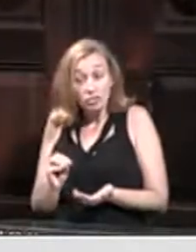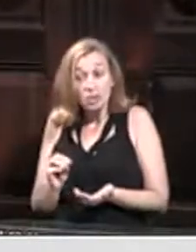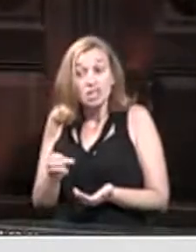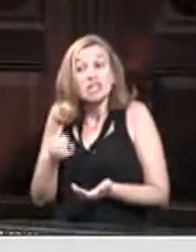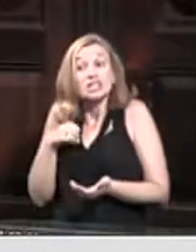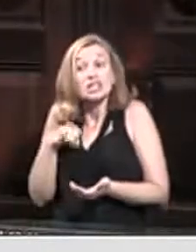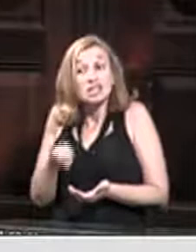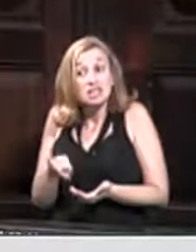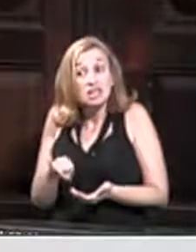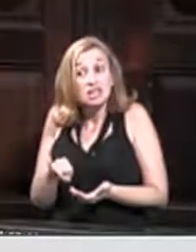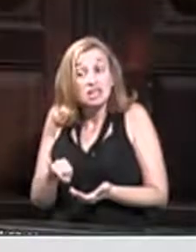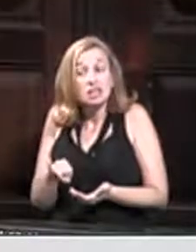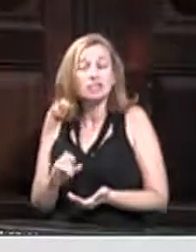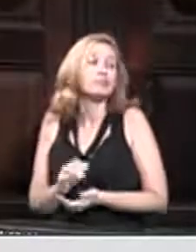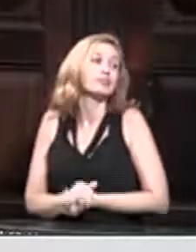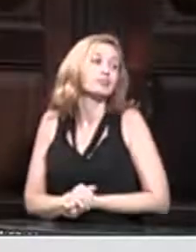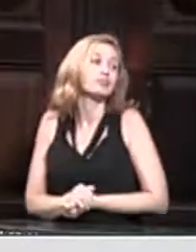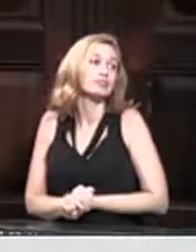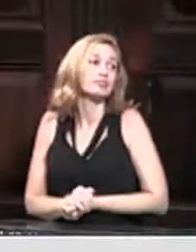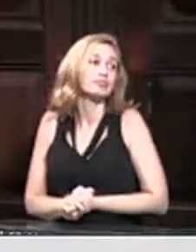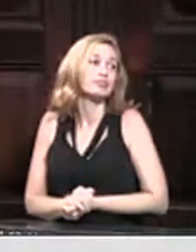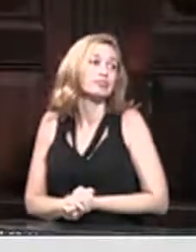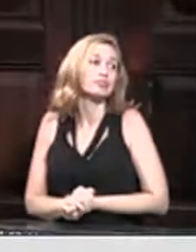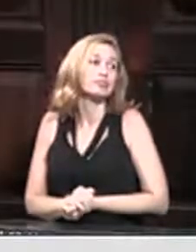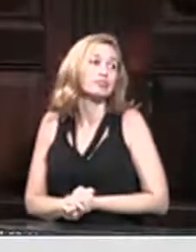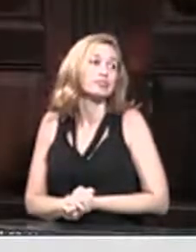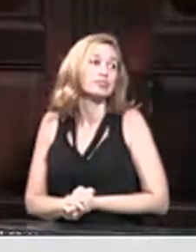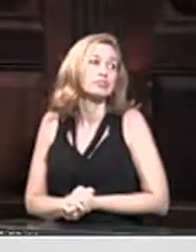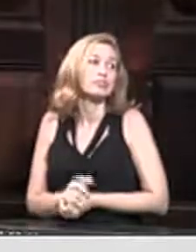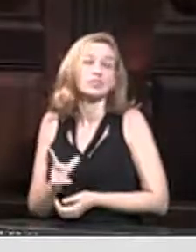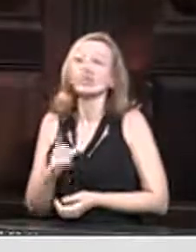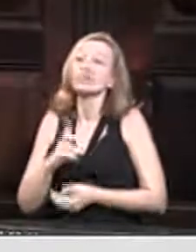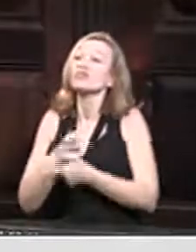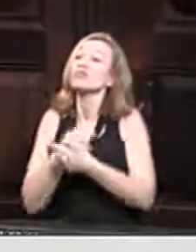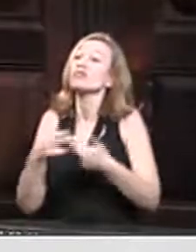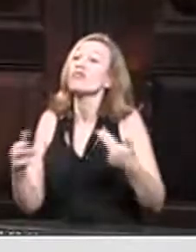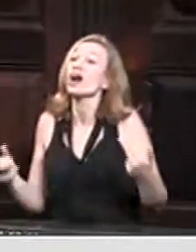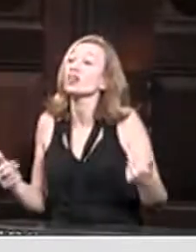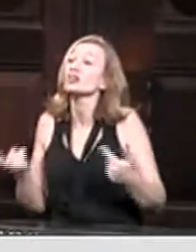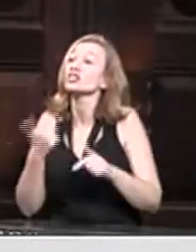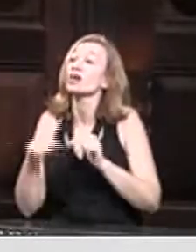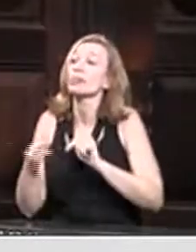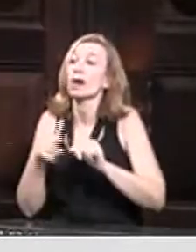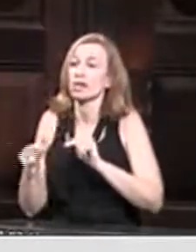ocupando tanto de tarefas diversas,